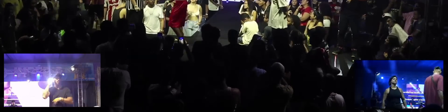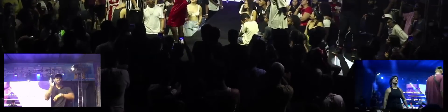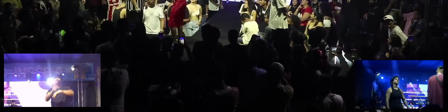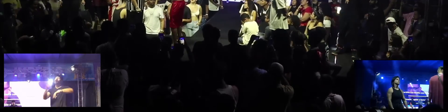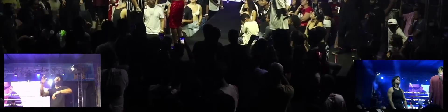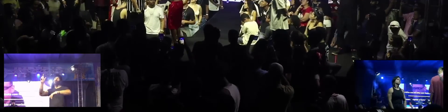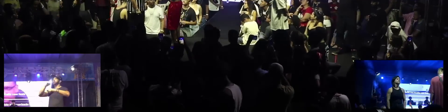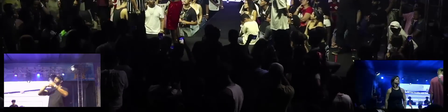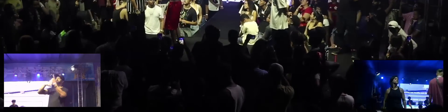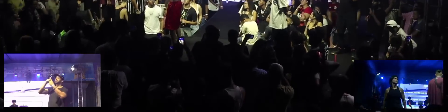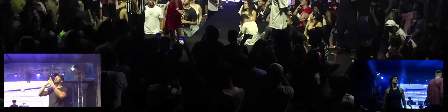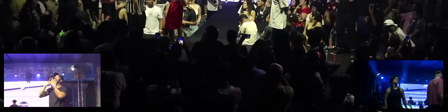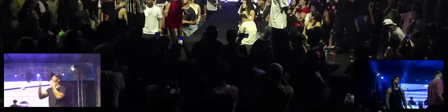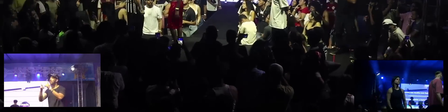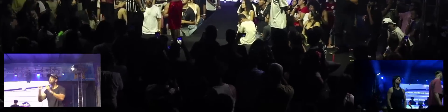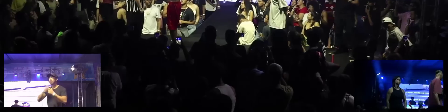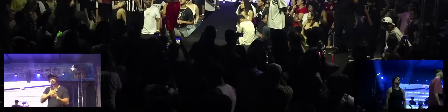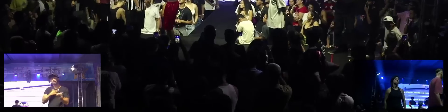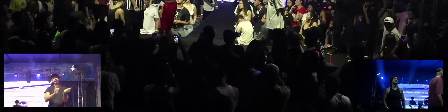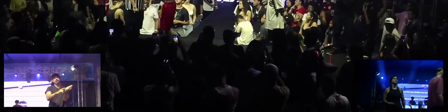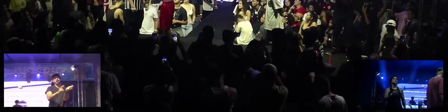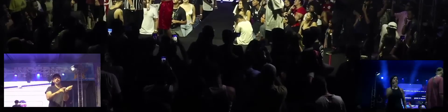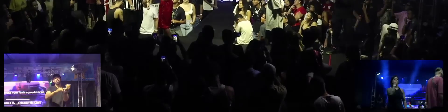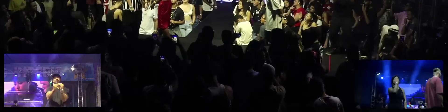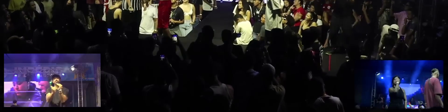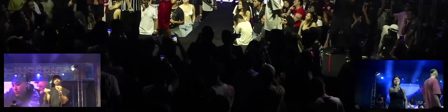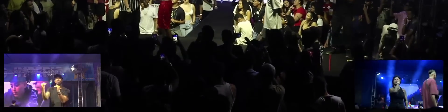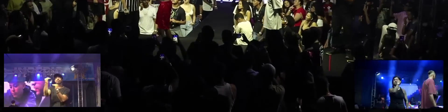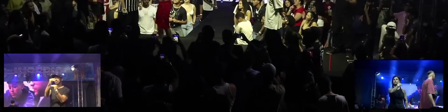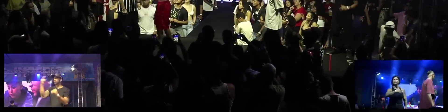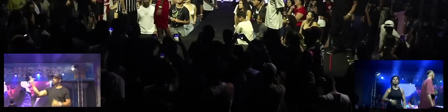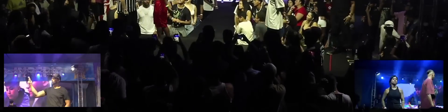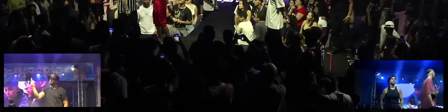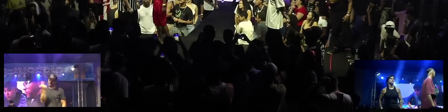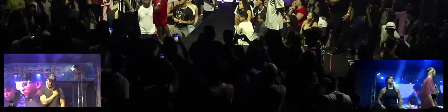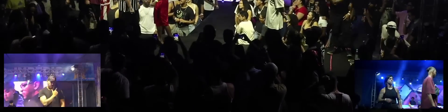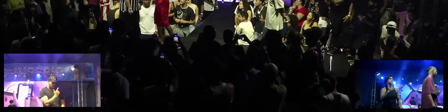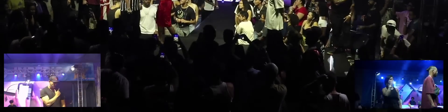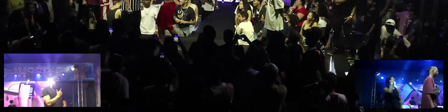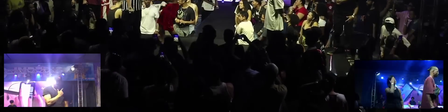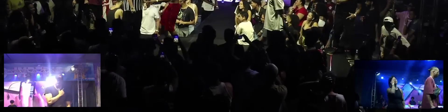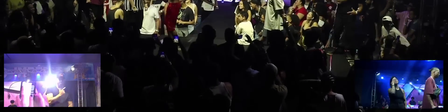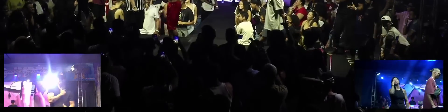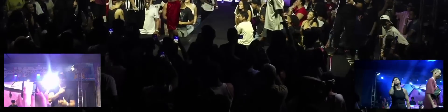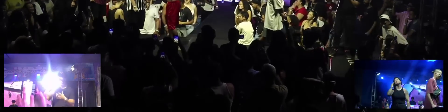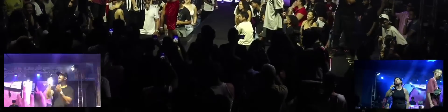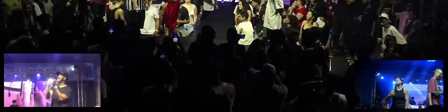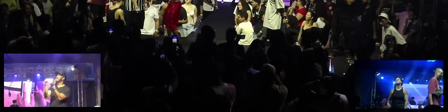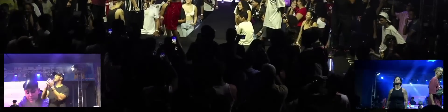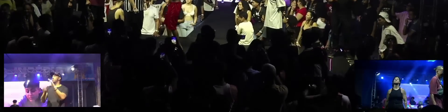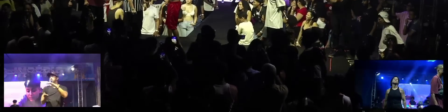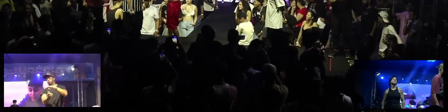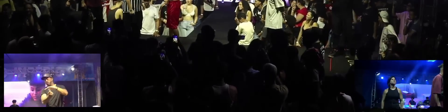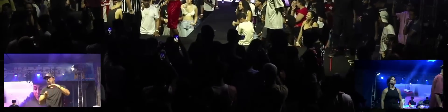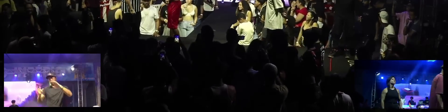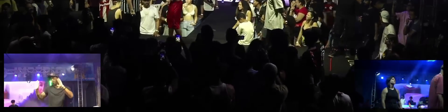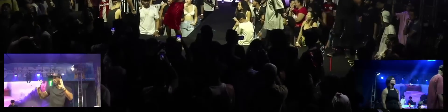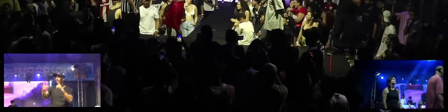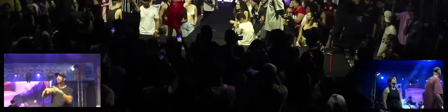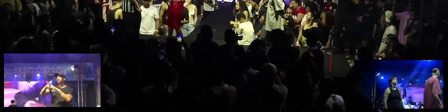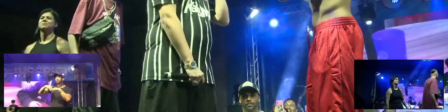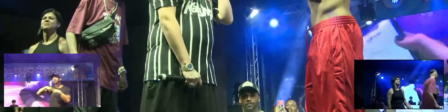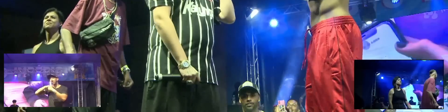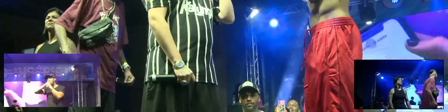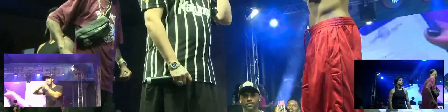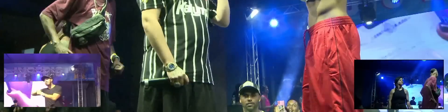Porque minha rima sobressai Sua cara é fã Esse mesmo cozinharam no airfry Não tenta comigo Sabe que eu te amasso